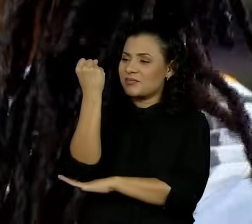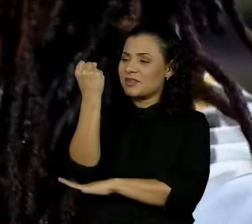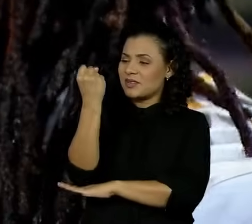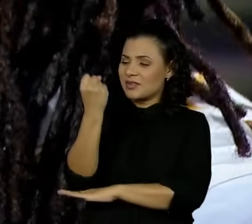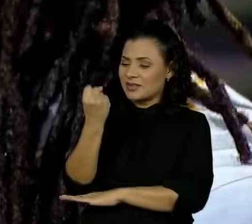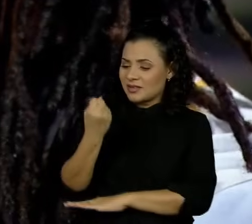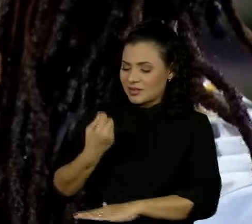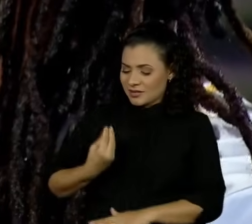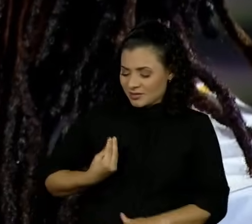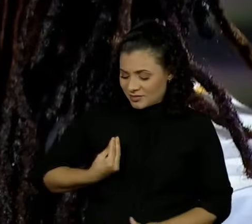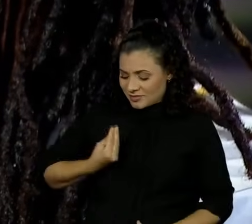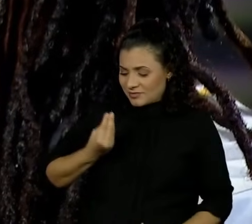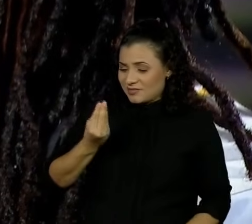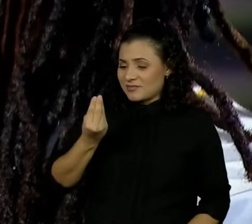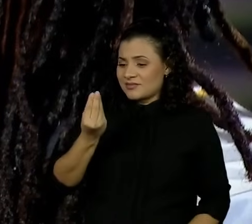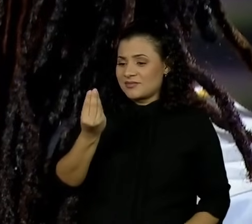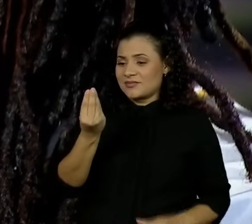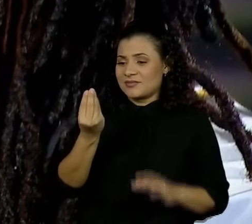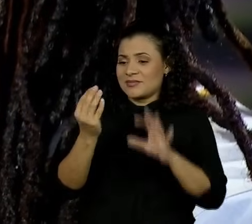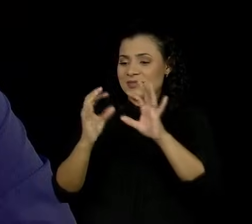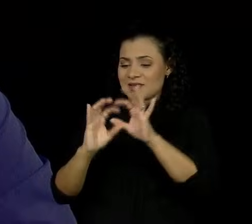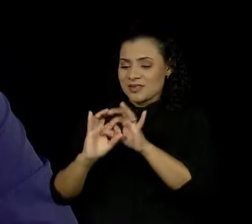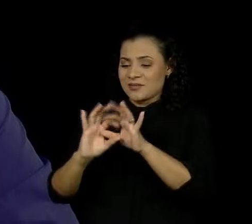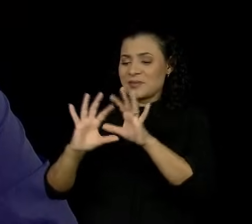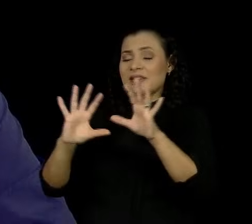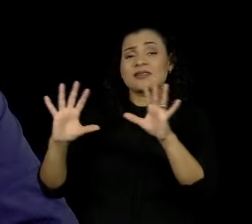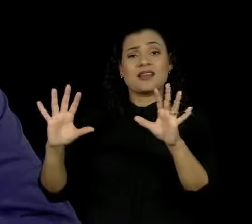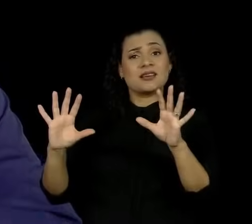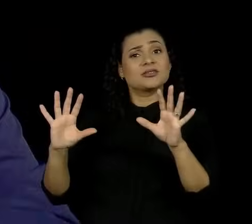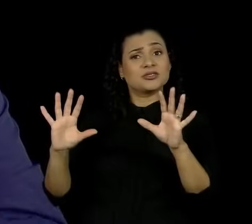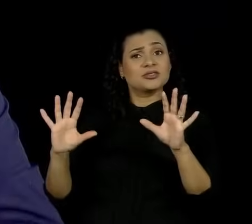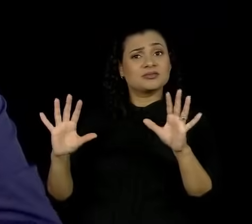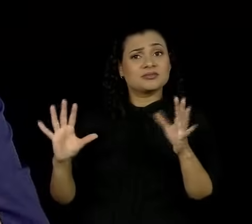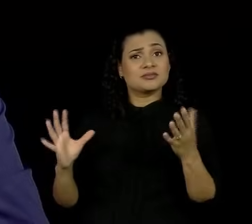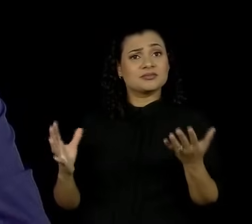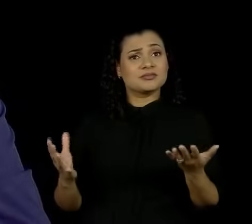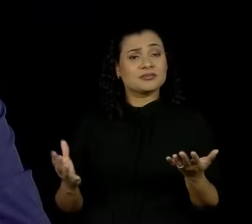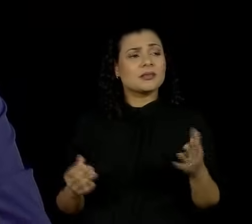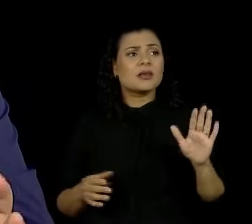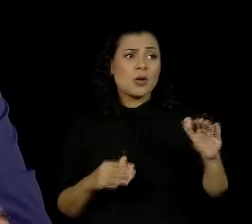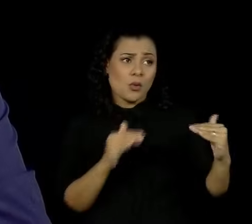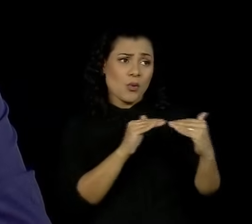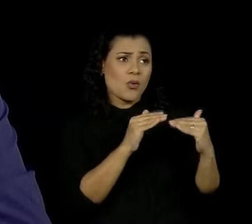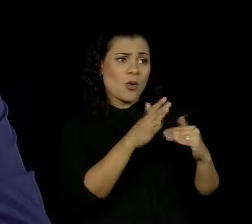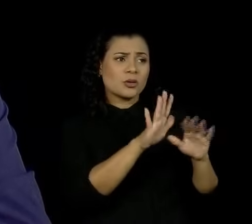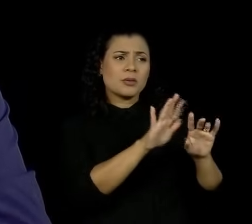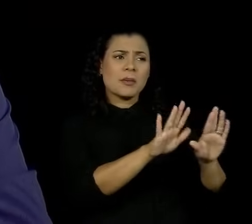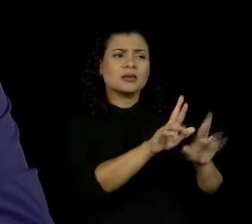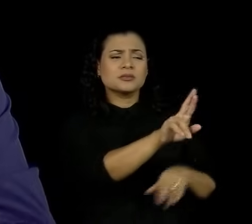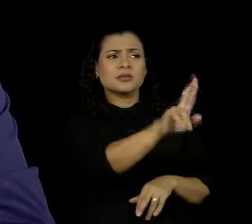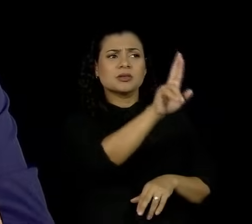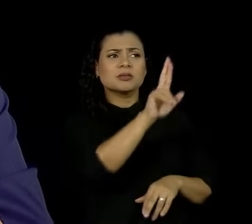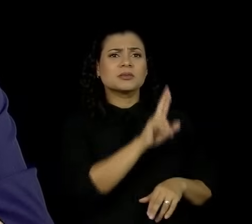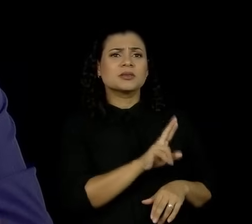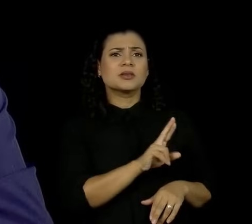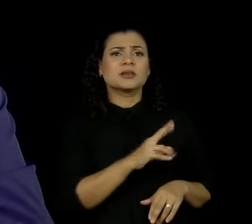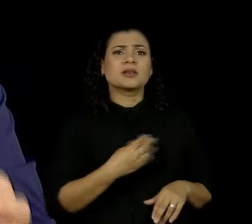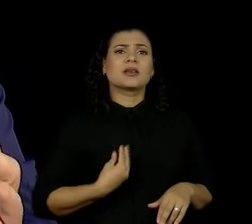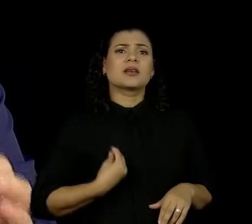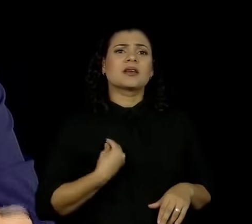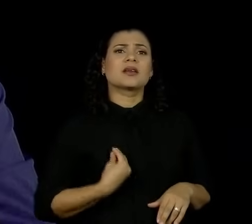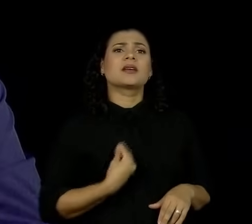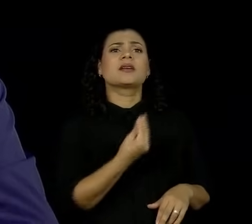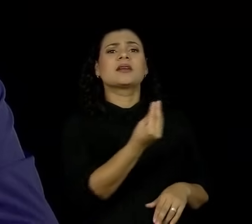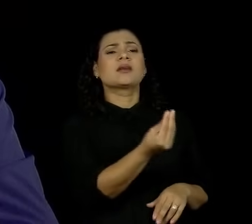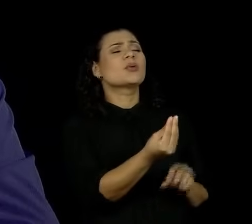a gente ser livre. Eu concordo com você. E agora me responda, Alexandre da Silva, o que é